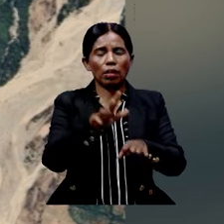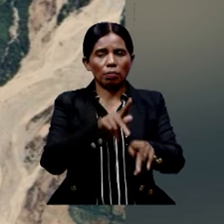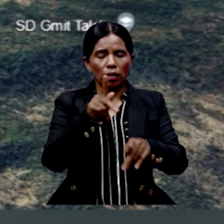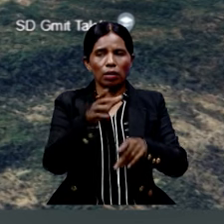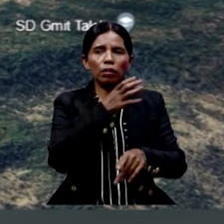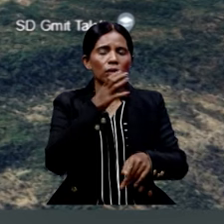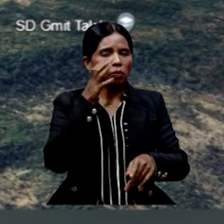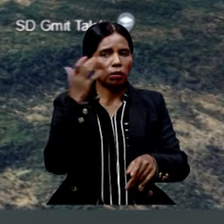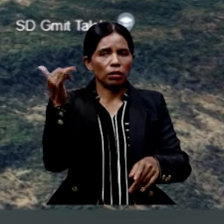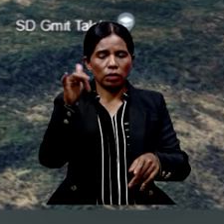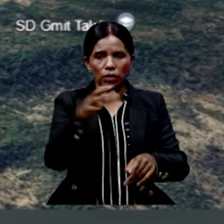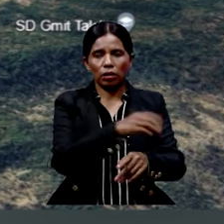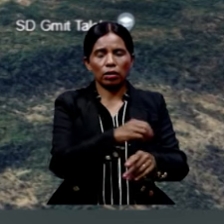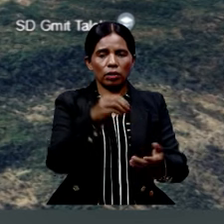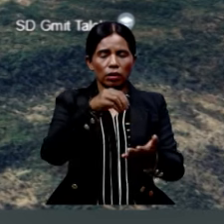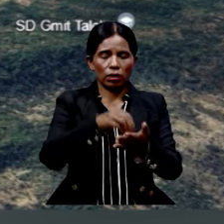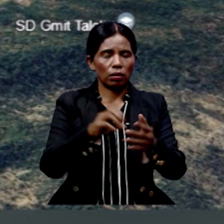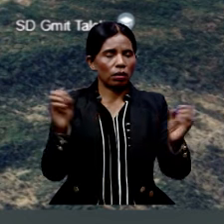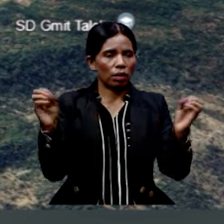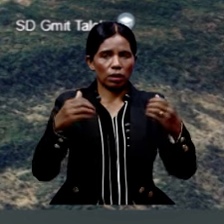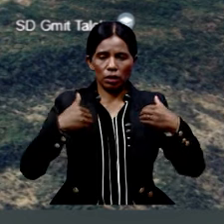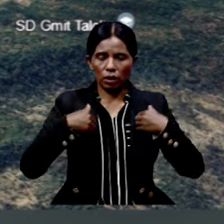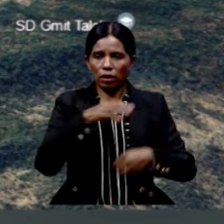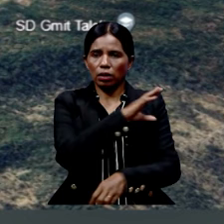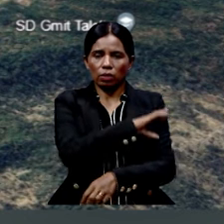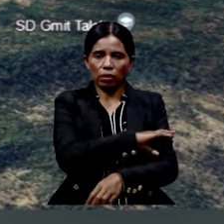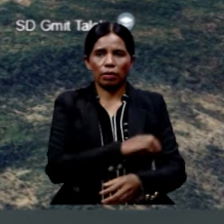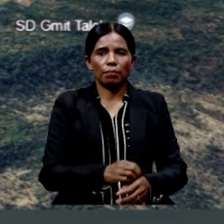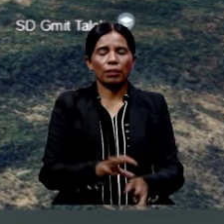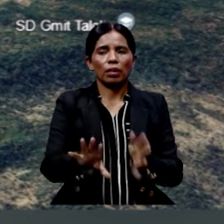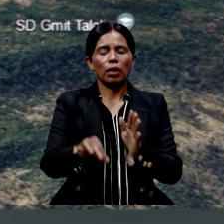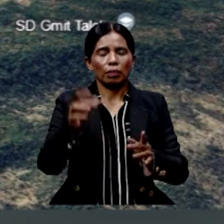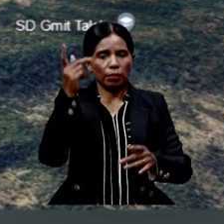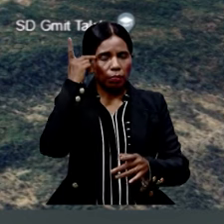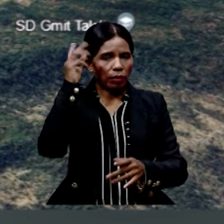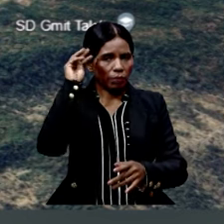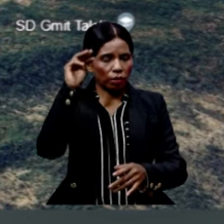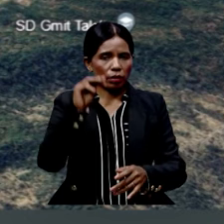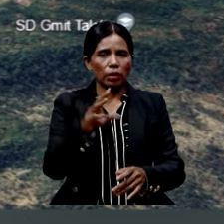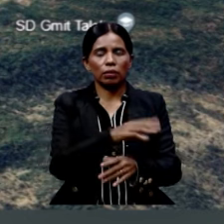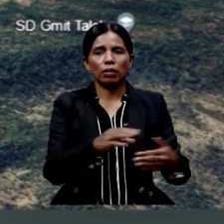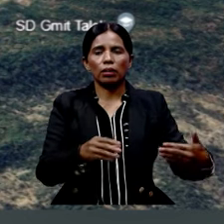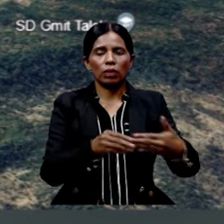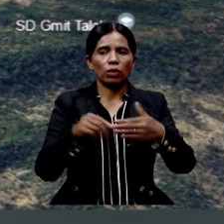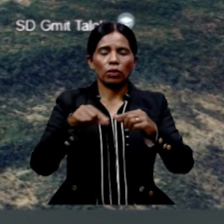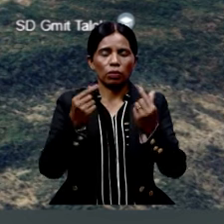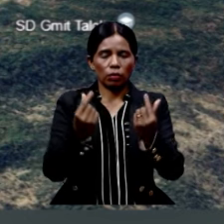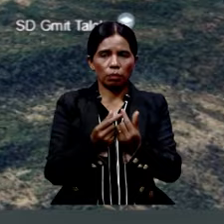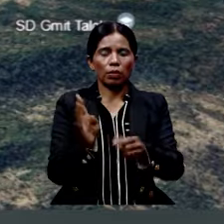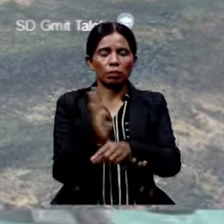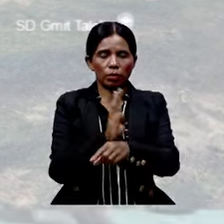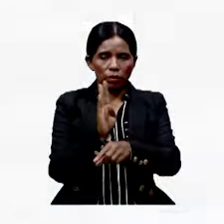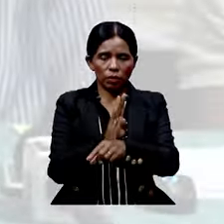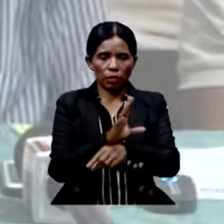iha Naktuka, nomos se cria insegurança. Nomeia primeiro-ministro atual, hodi lidera equipa negociação